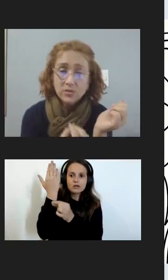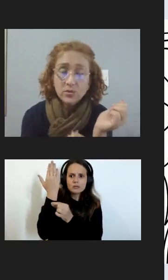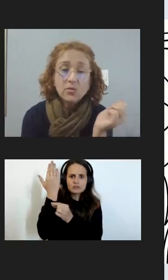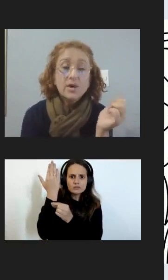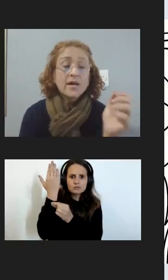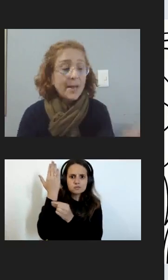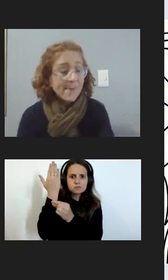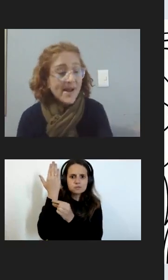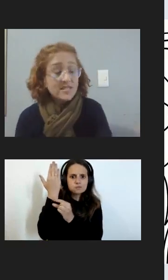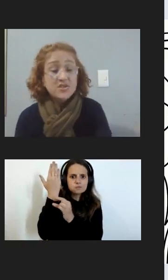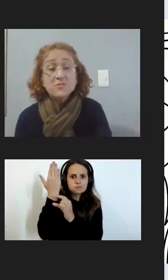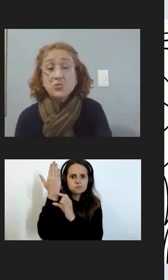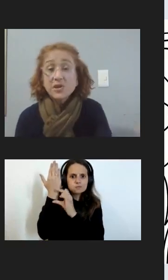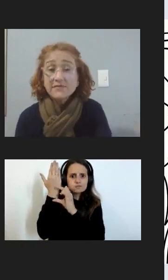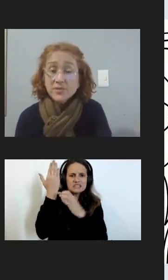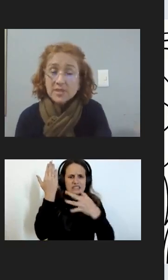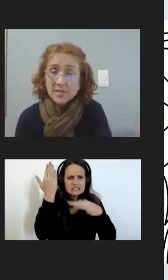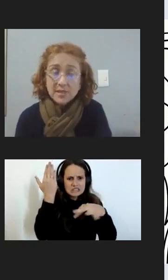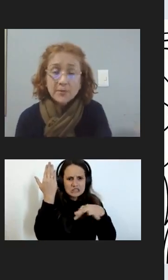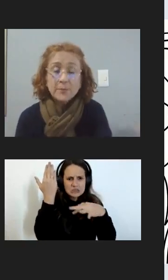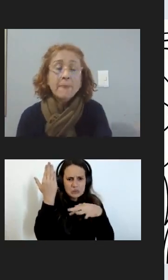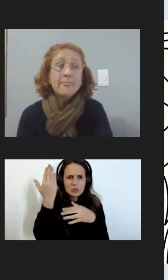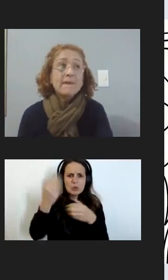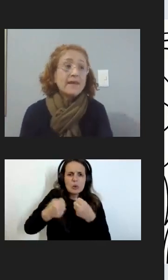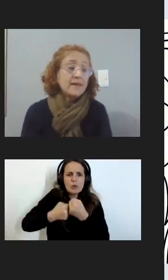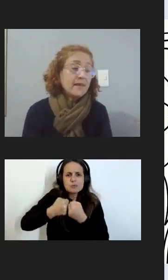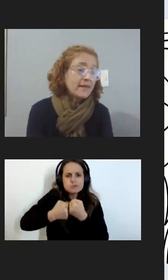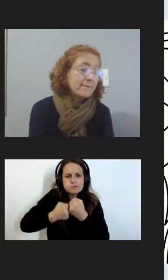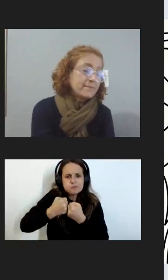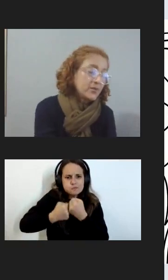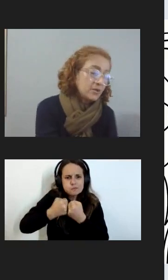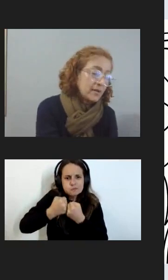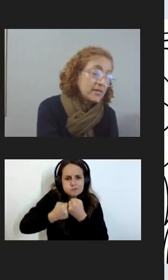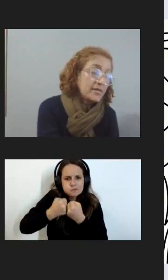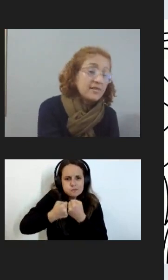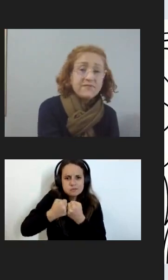causa dor, mais ele diminui a função.